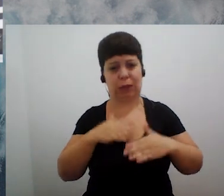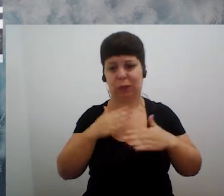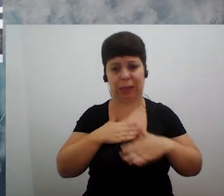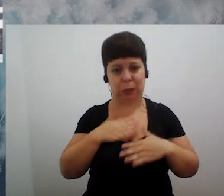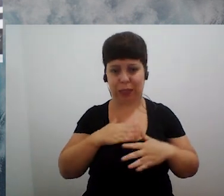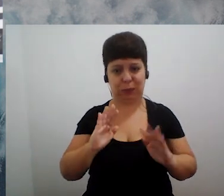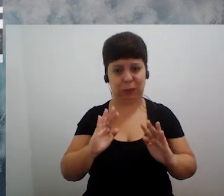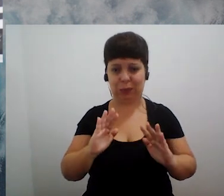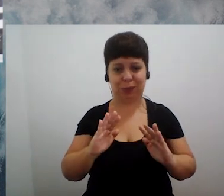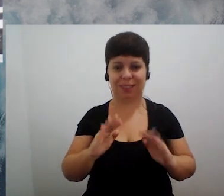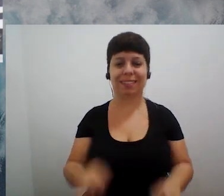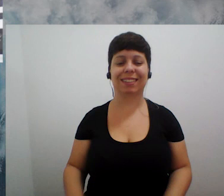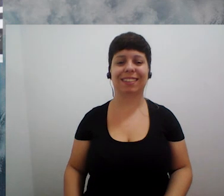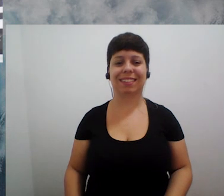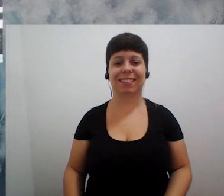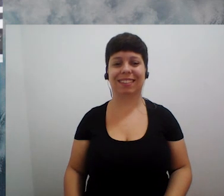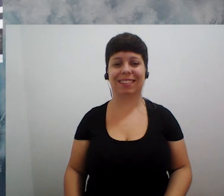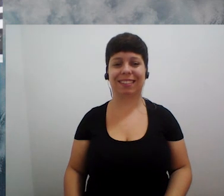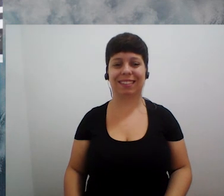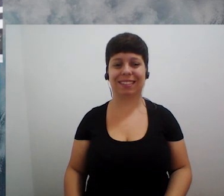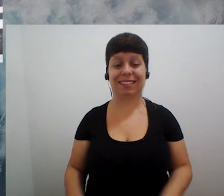tranquilo. Tranquilo.